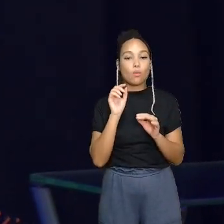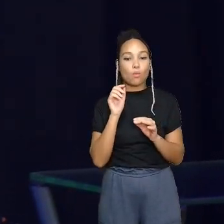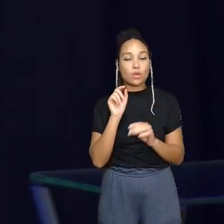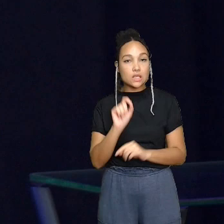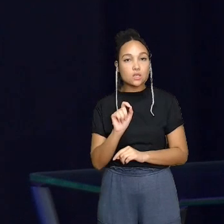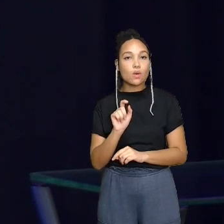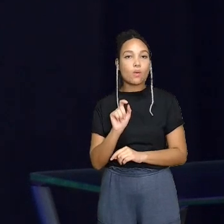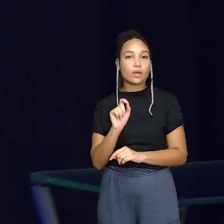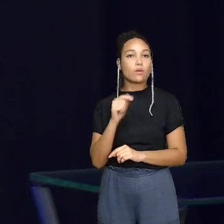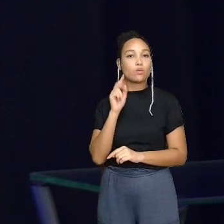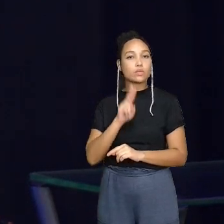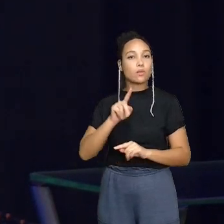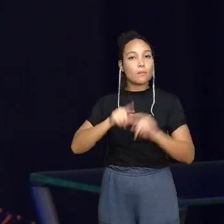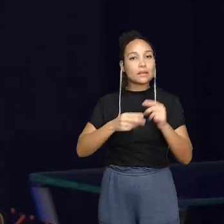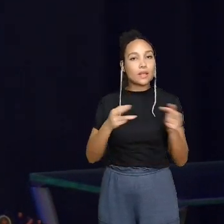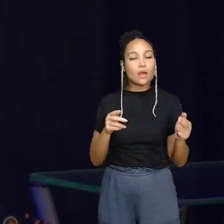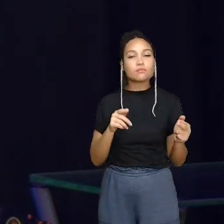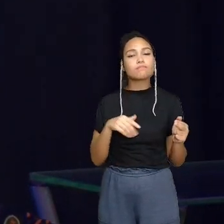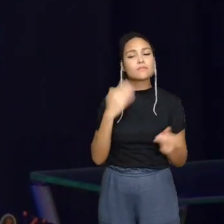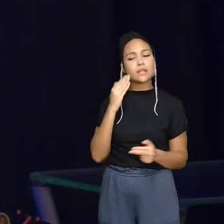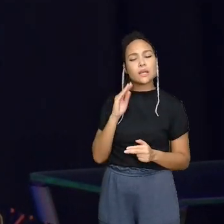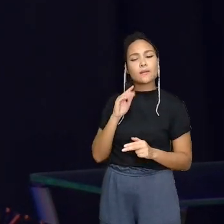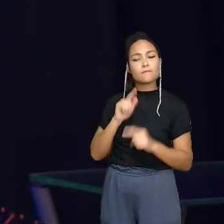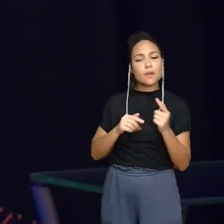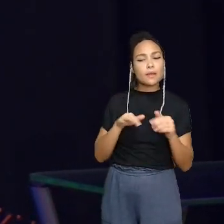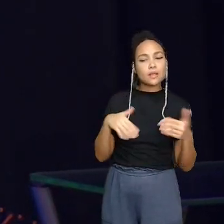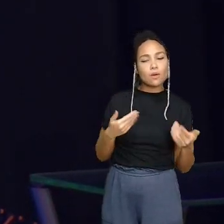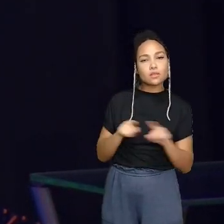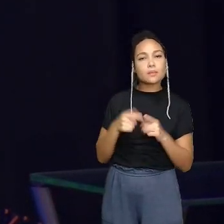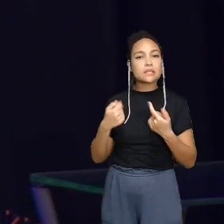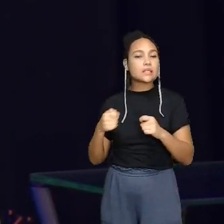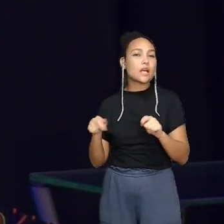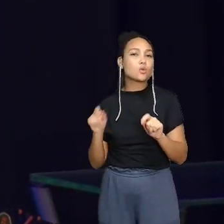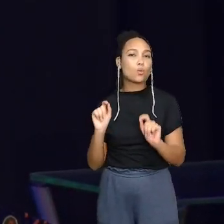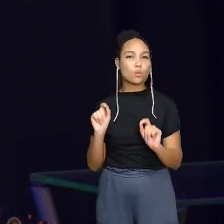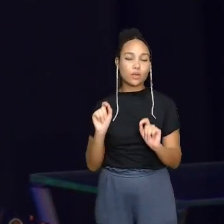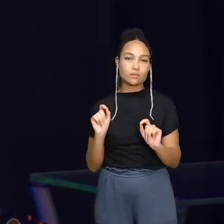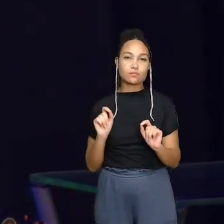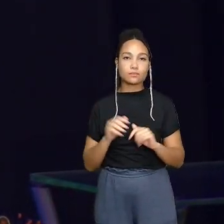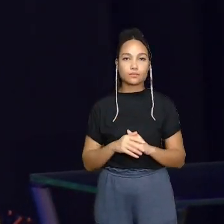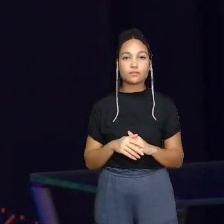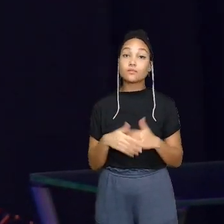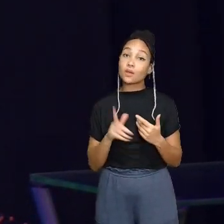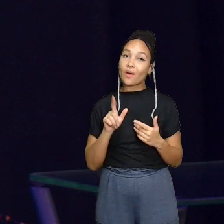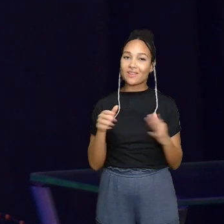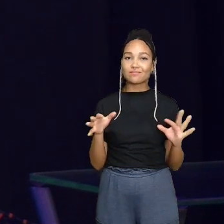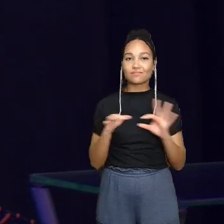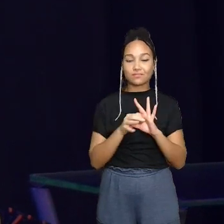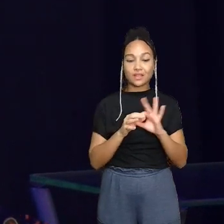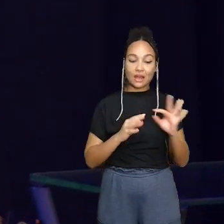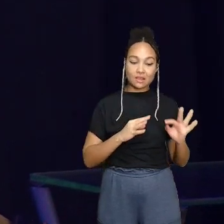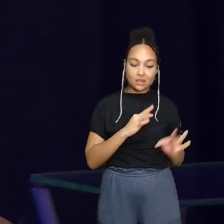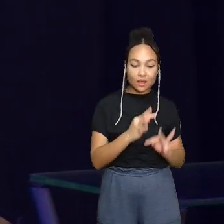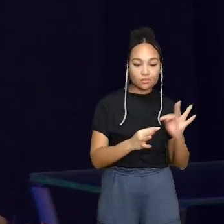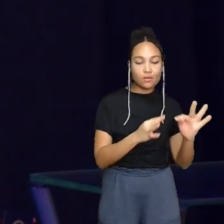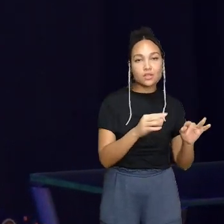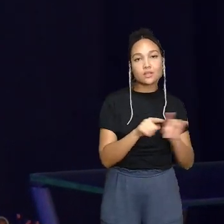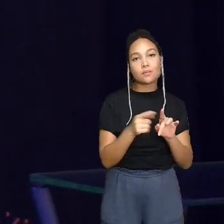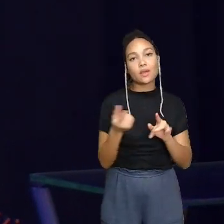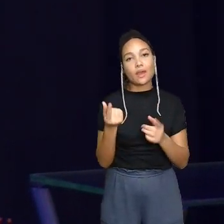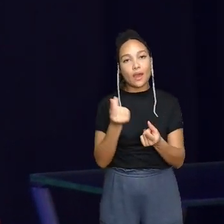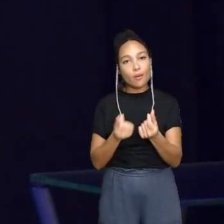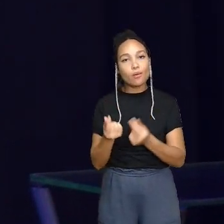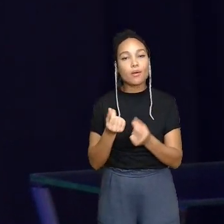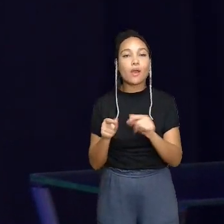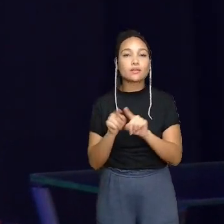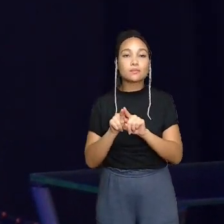e quais são as nossas necessidades, sabe? Eu acho que é isso, tá atrelado a essa questão da tecnologia, da economia e da